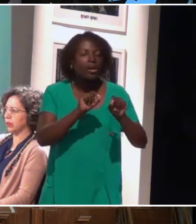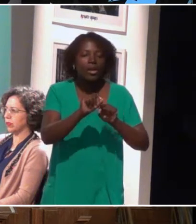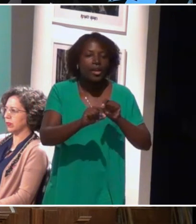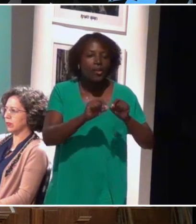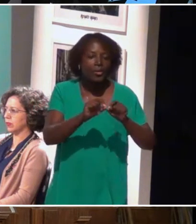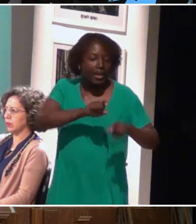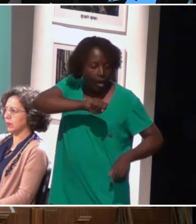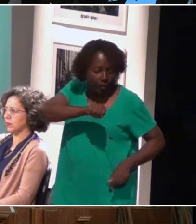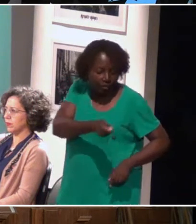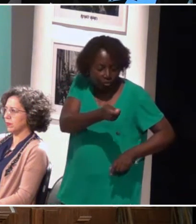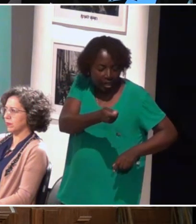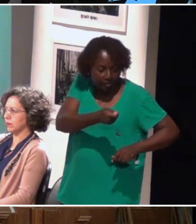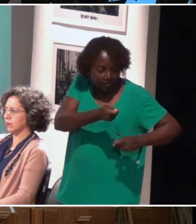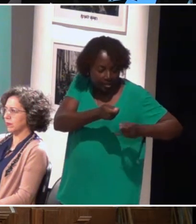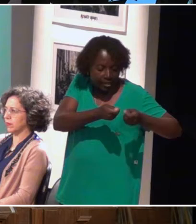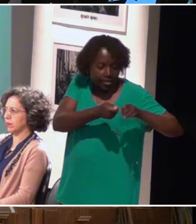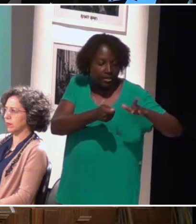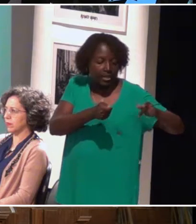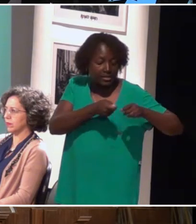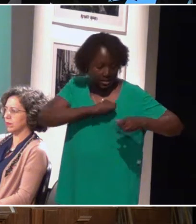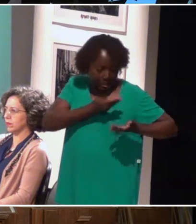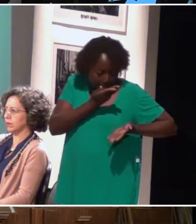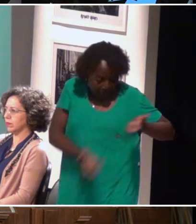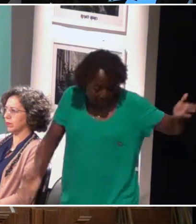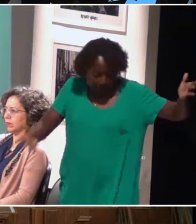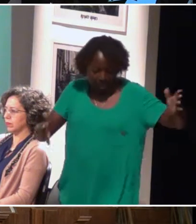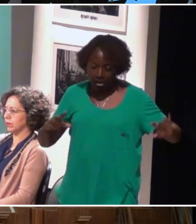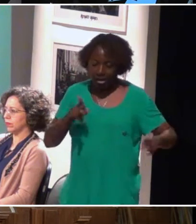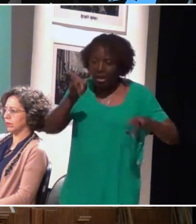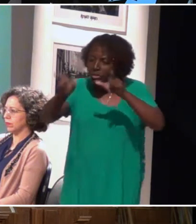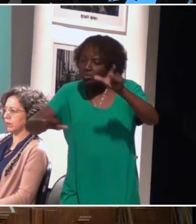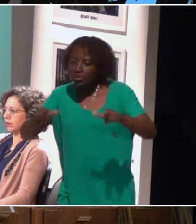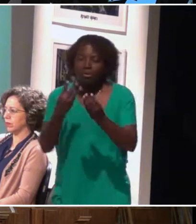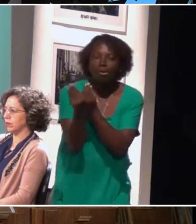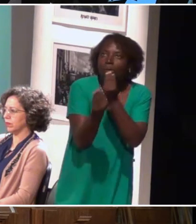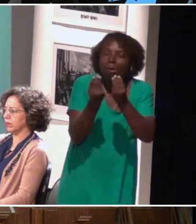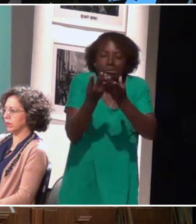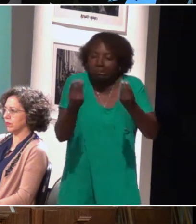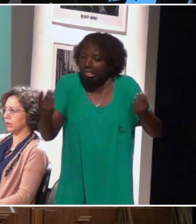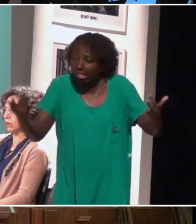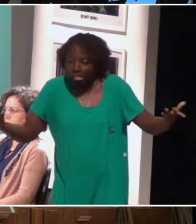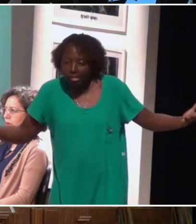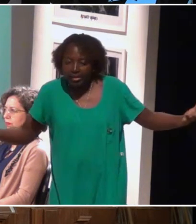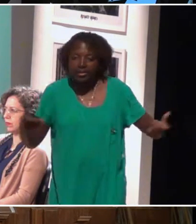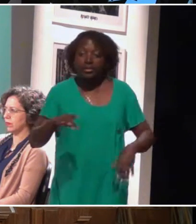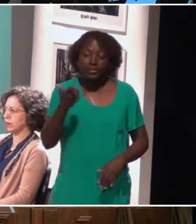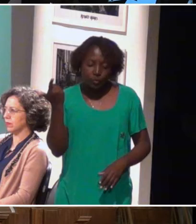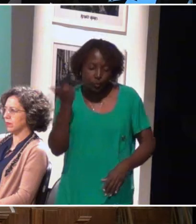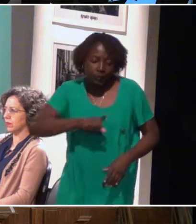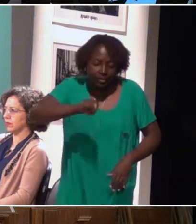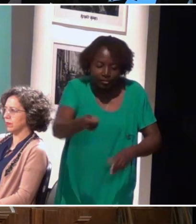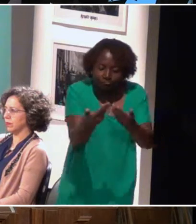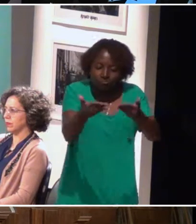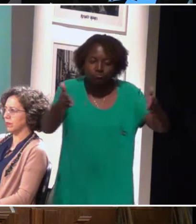Se perdemos a chave, perdemos o povo. Se guardamos a chave em lugar seguro, como um tesouro, abriremos as portas para as riquezas